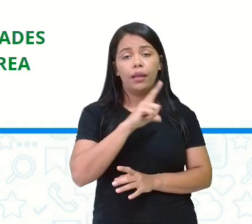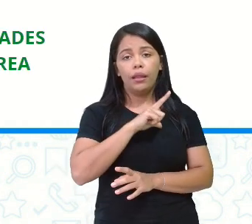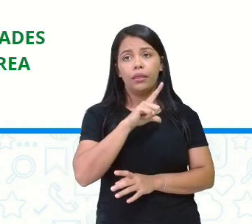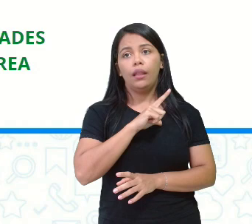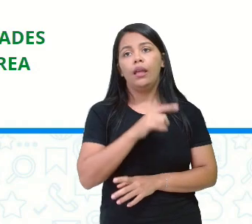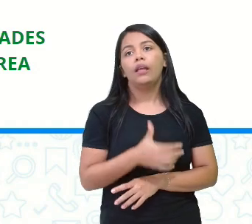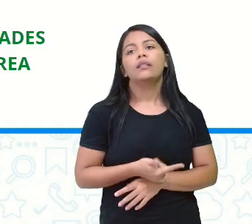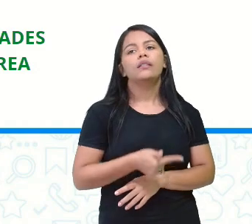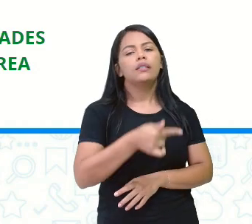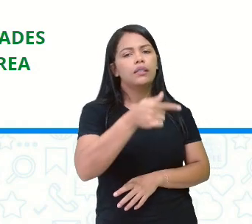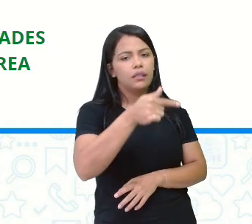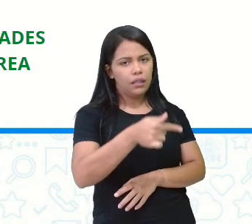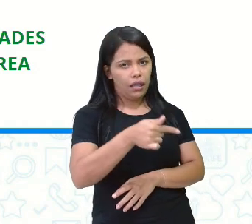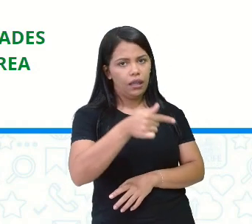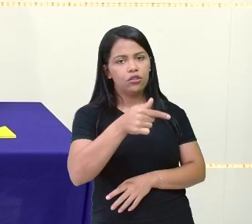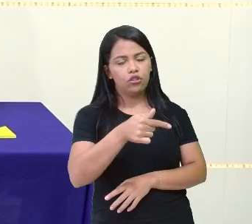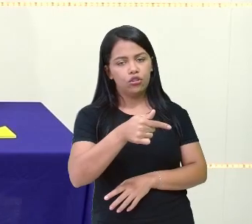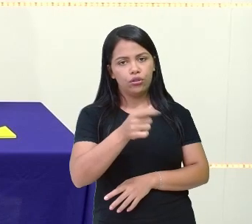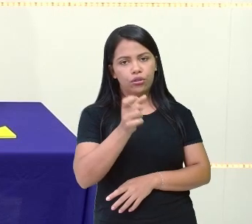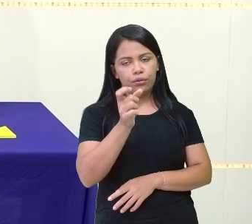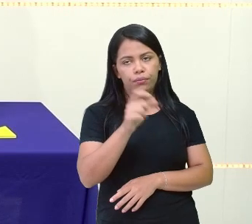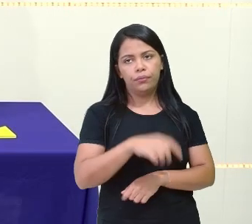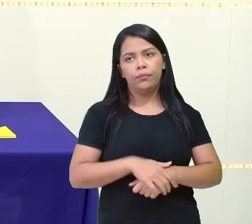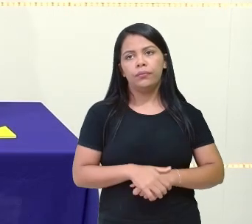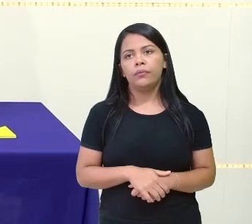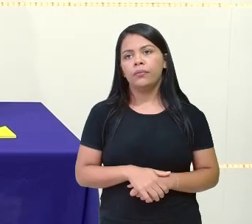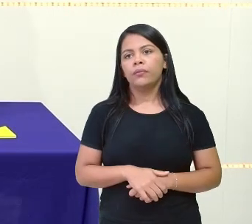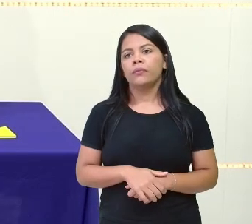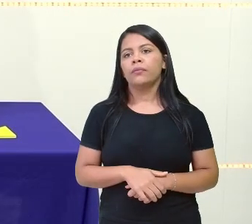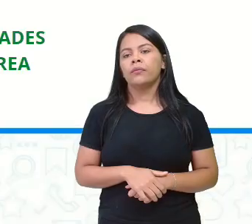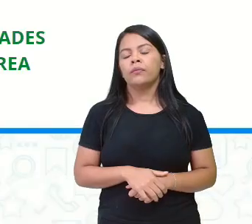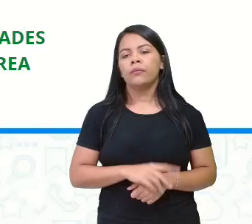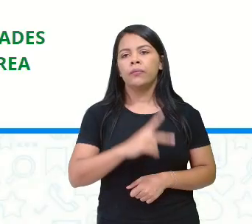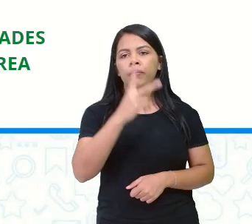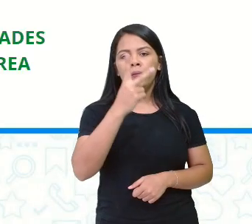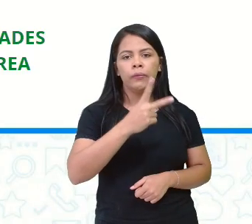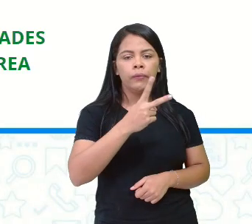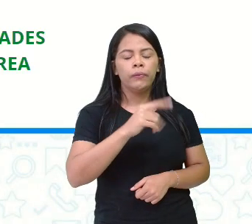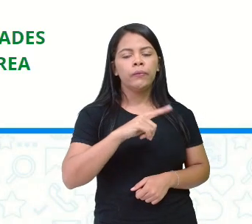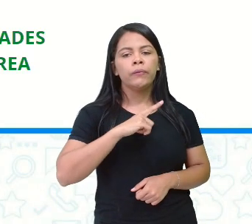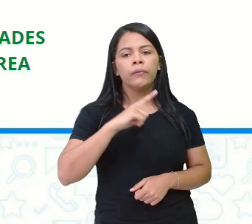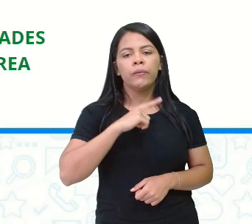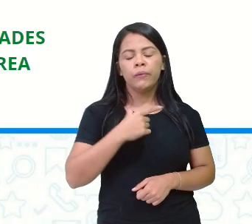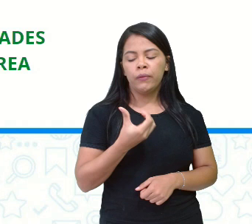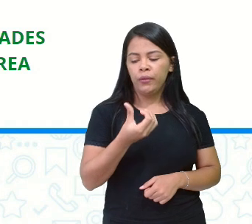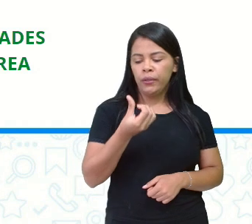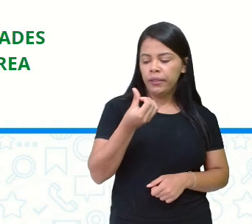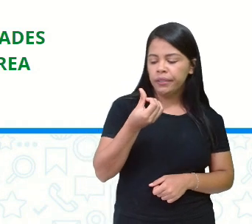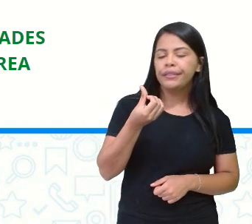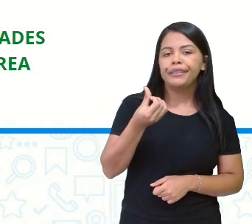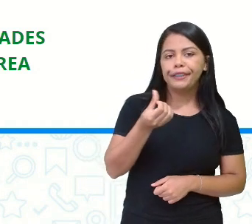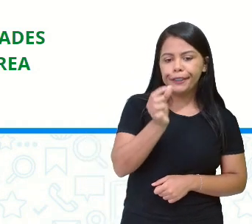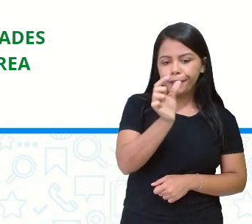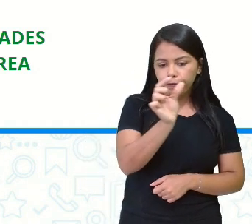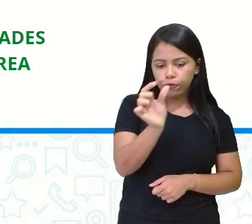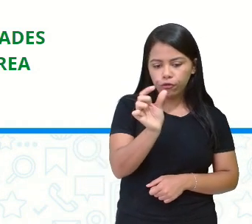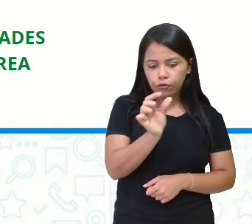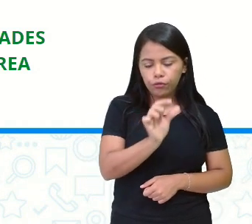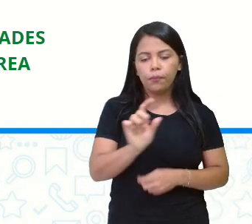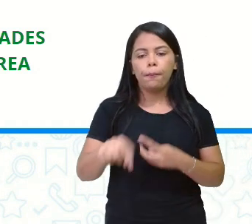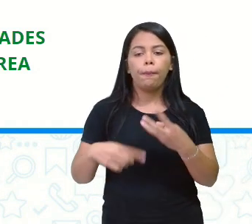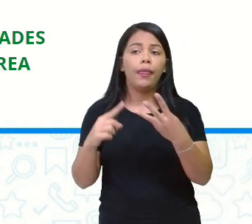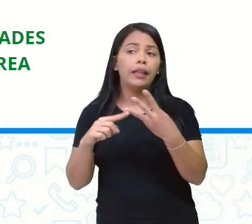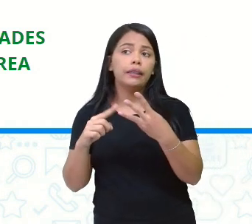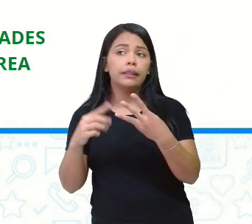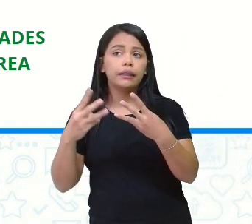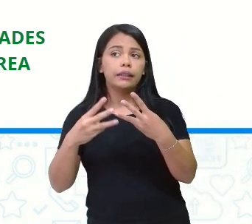tem 7 unidades de área. A 2 tem 6 unidades de área. A figura